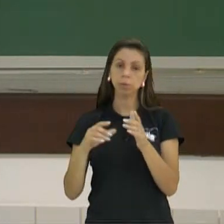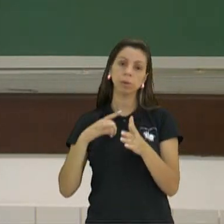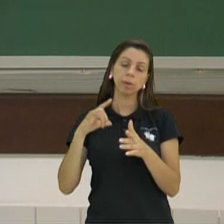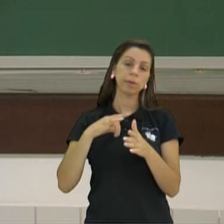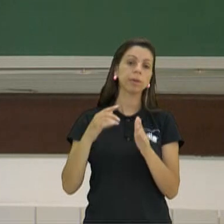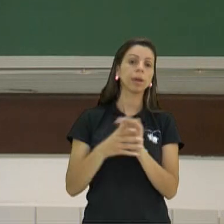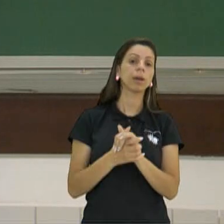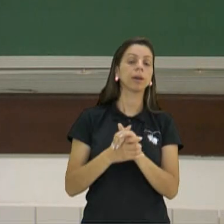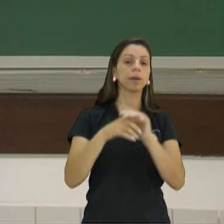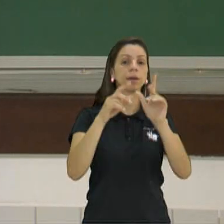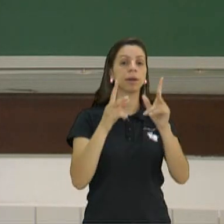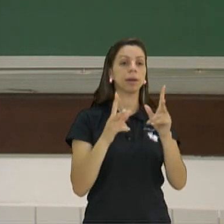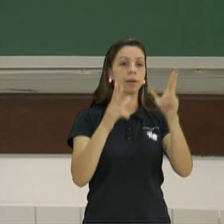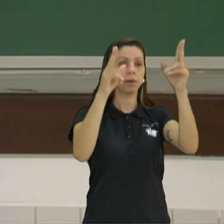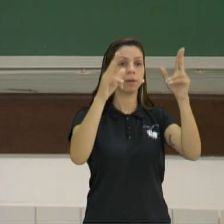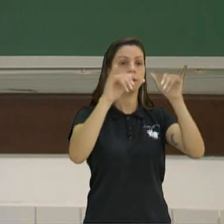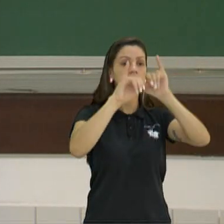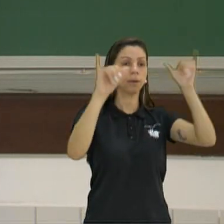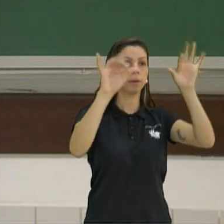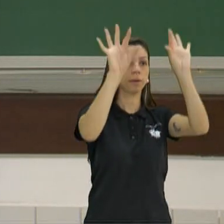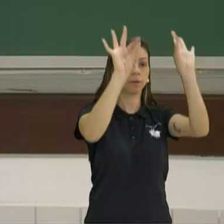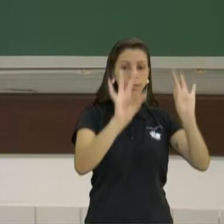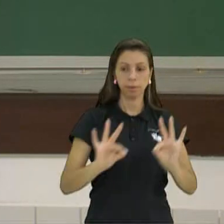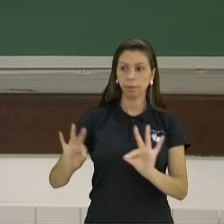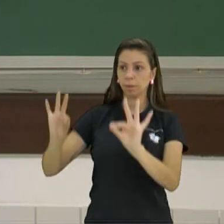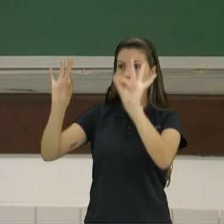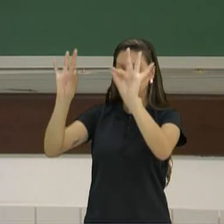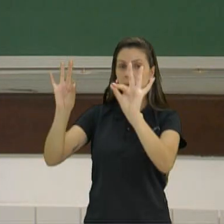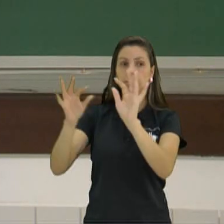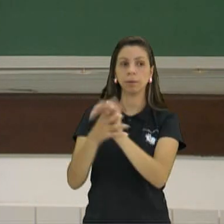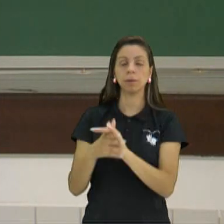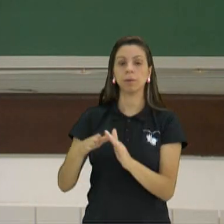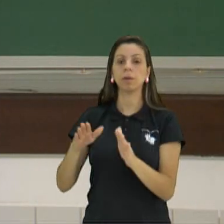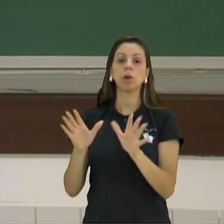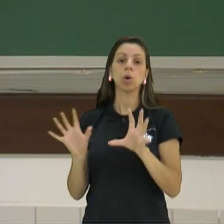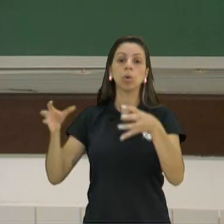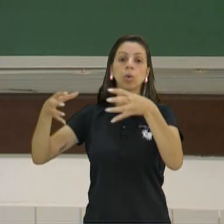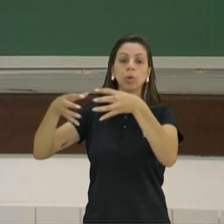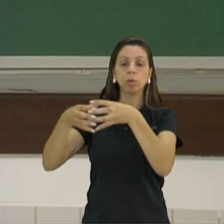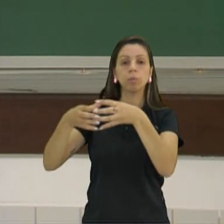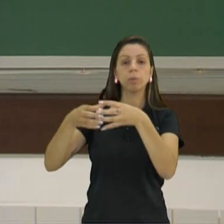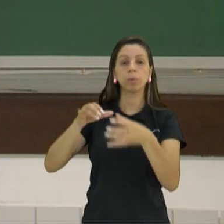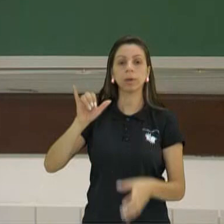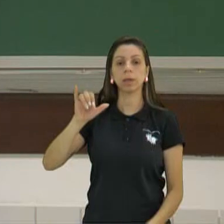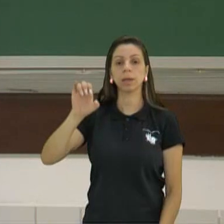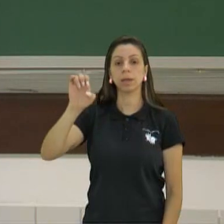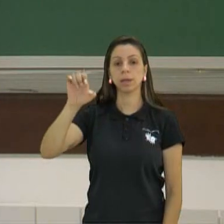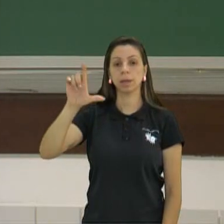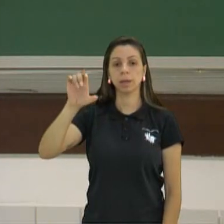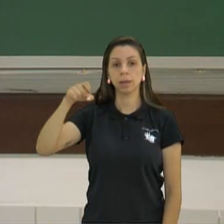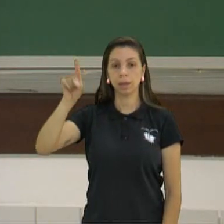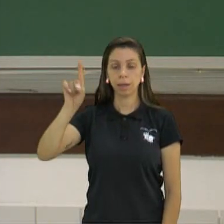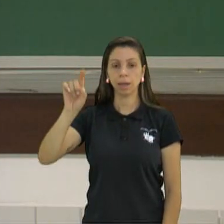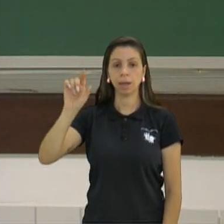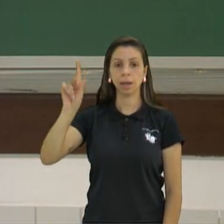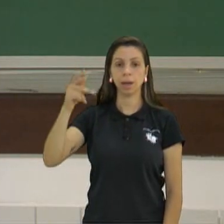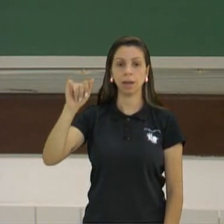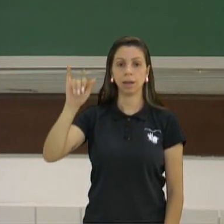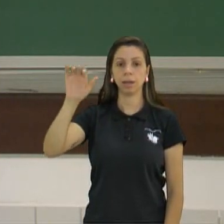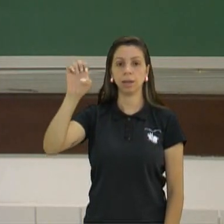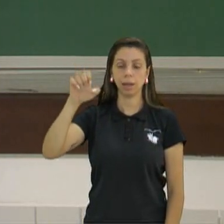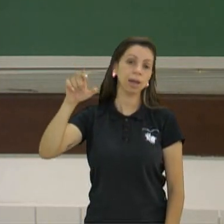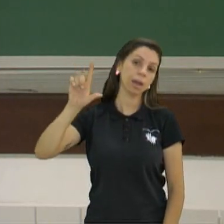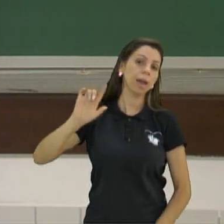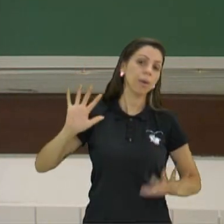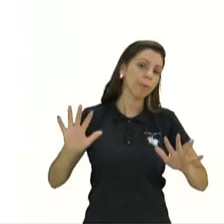reportagem intitulada Bloco Ilê Aie, 44 anos de reafricanização do Carnaval